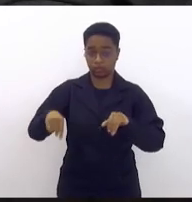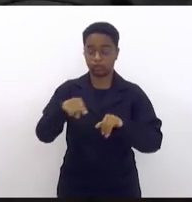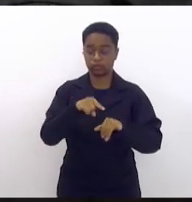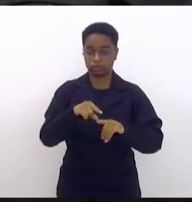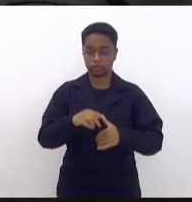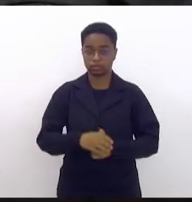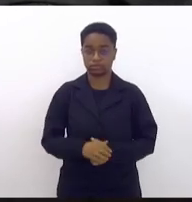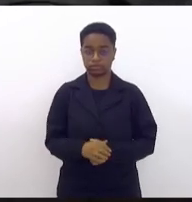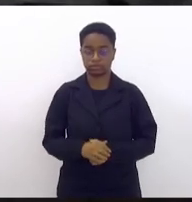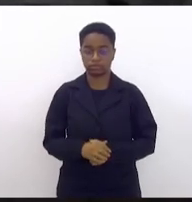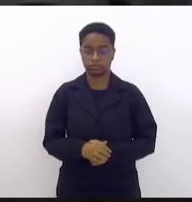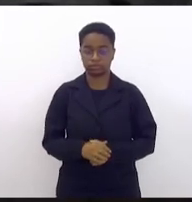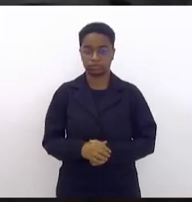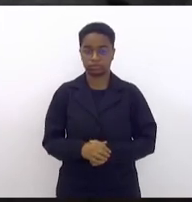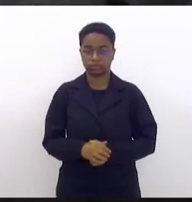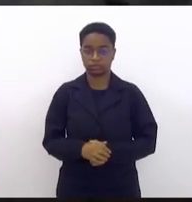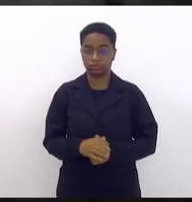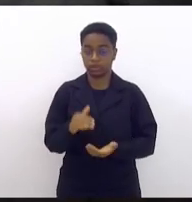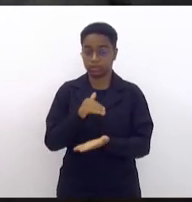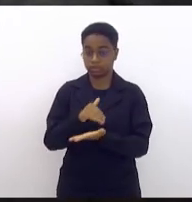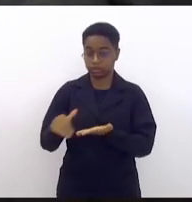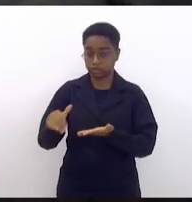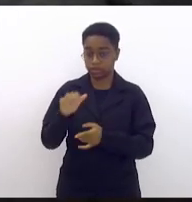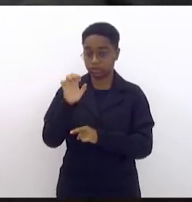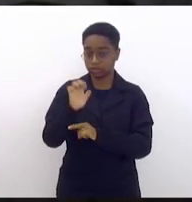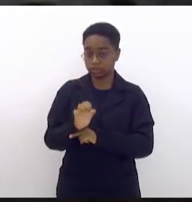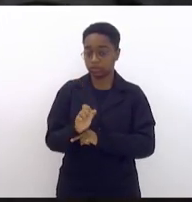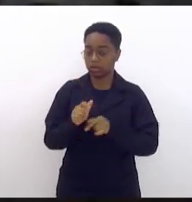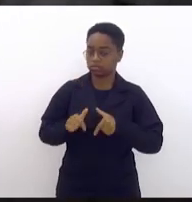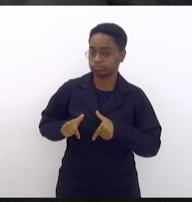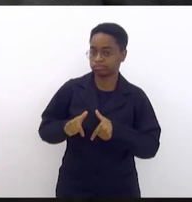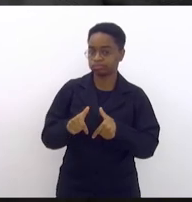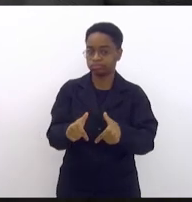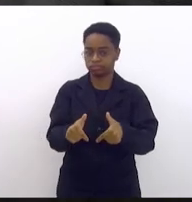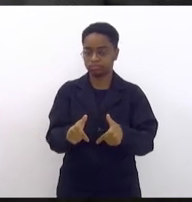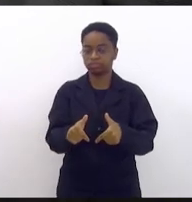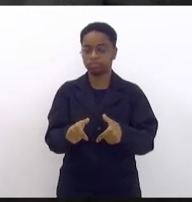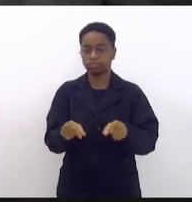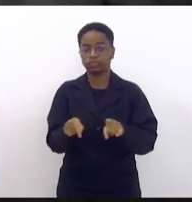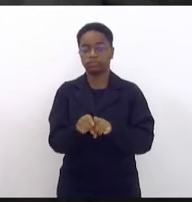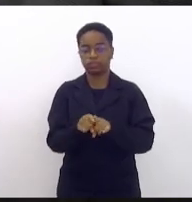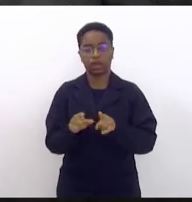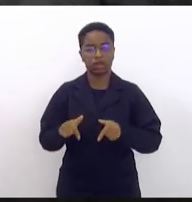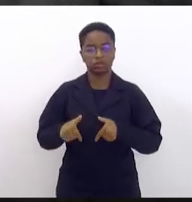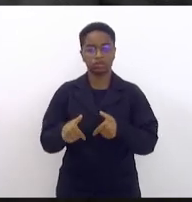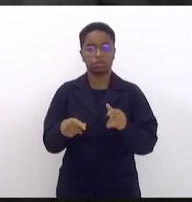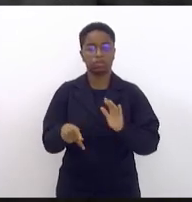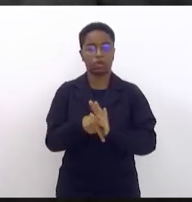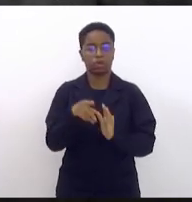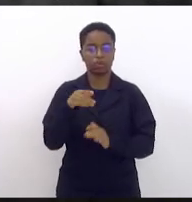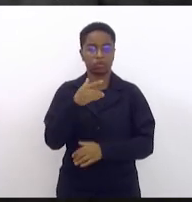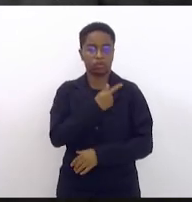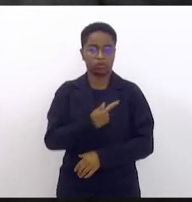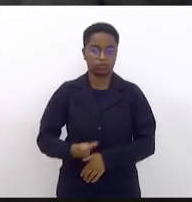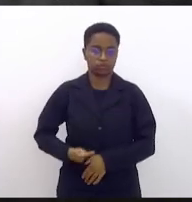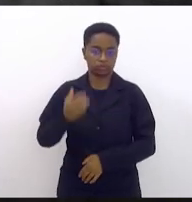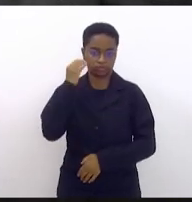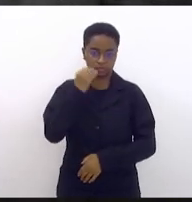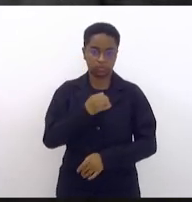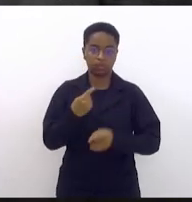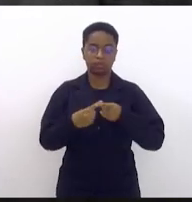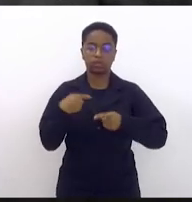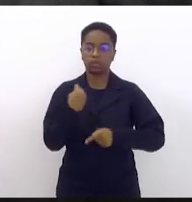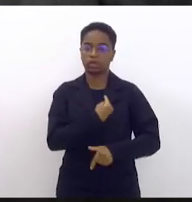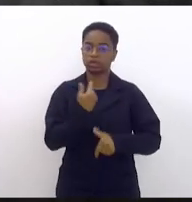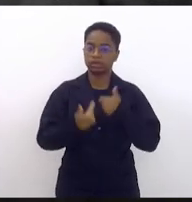eh que a secretaria de estado tem atuado é uma iniciativa do governador Cláudio Castro A Gente Tem trabalhado